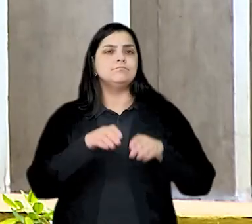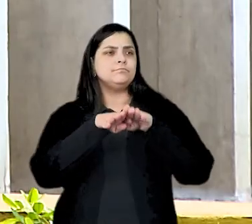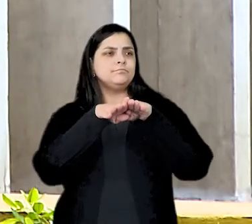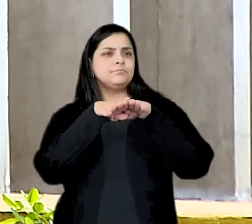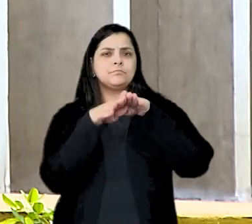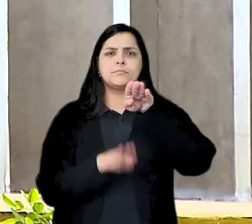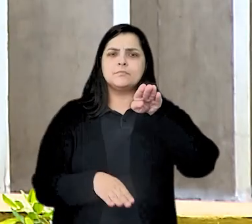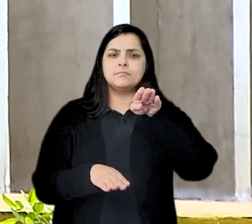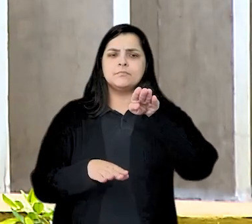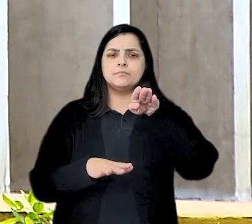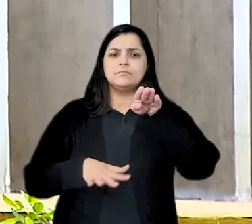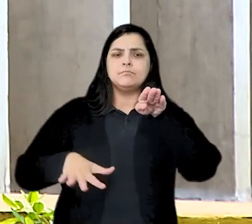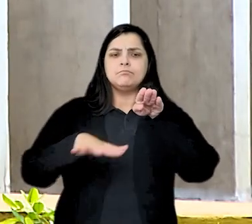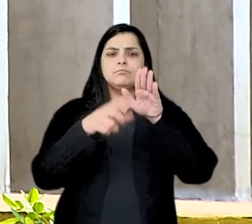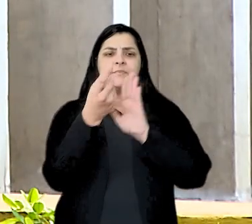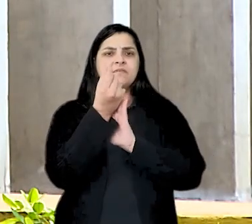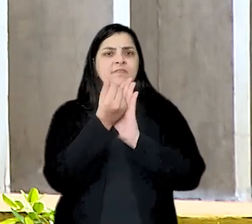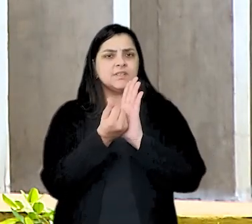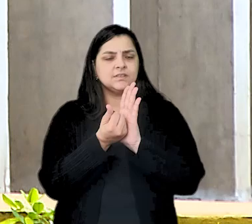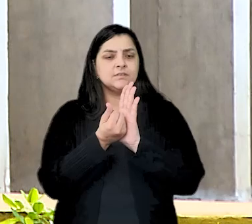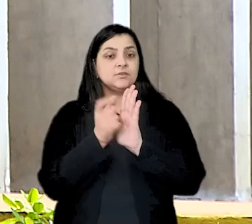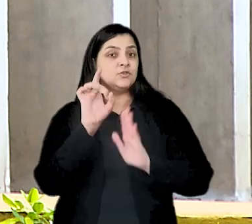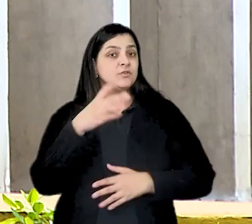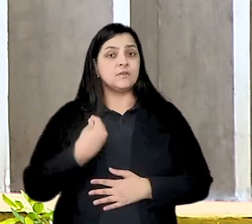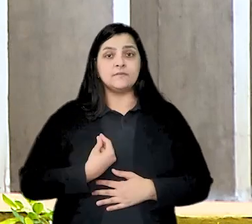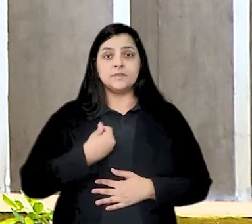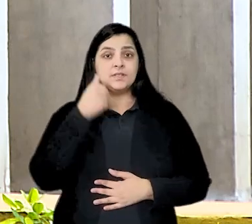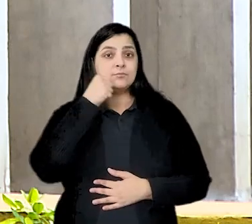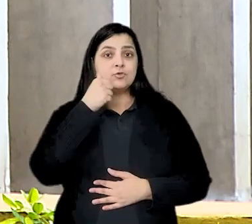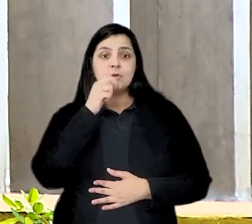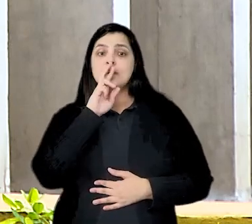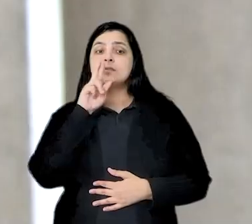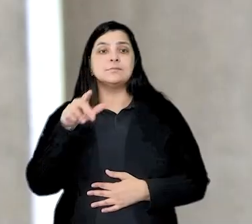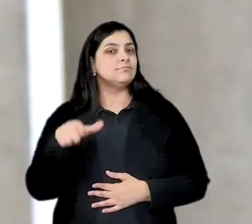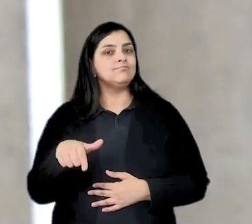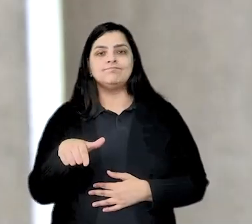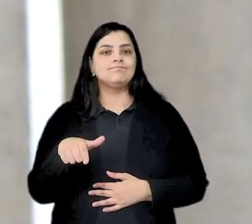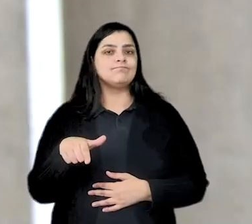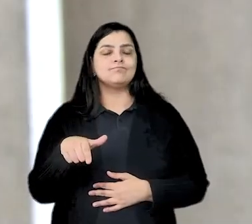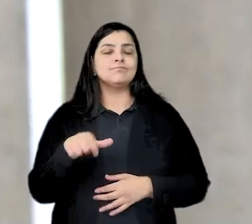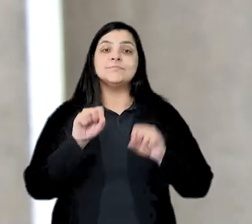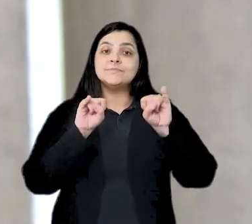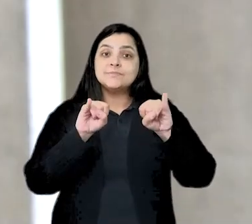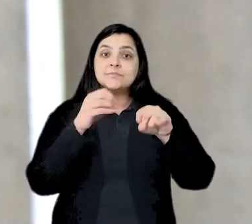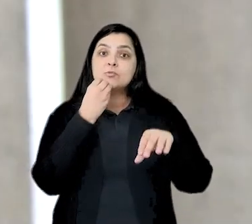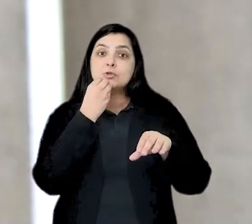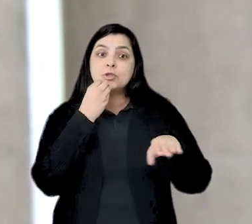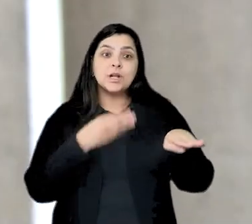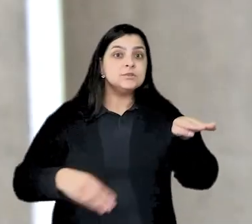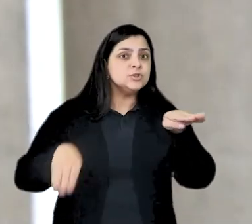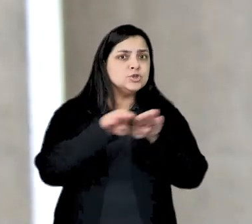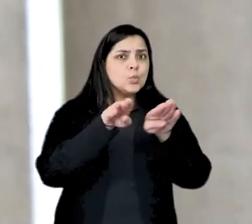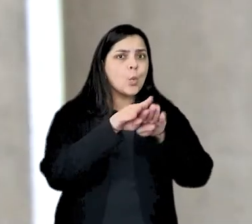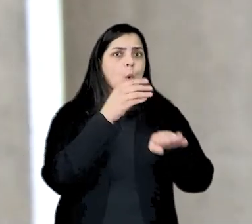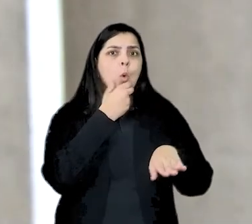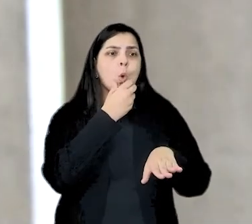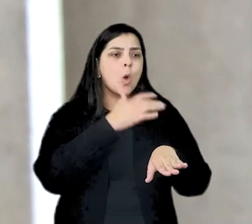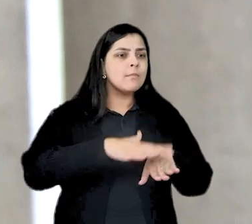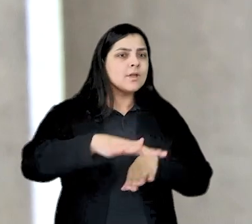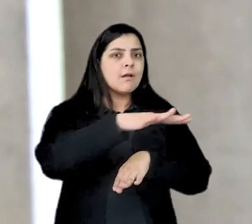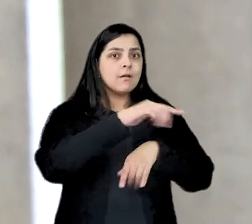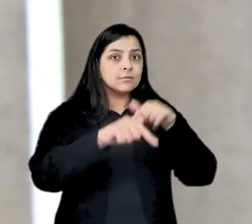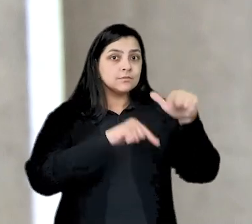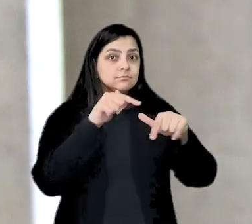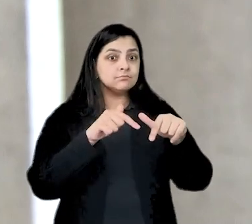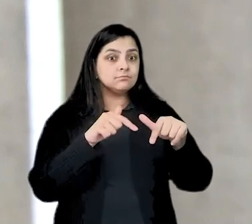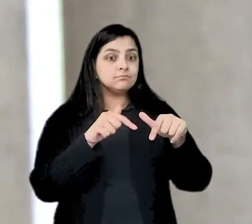O desequilíbrio financeiro não impacta apenas a vida das mulheres. Se elas tivessem as mesmas oportunidades que os homens no